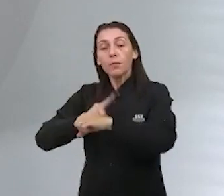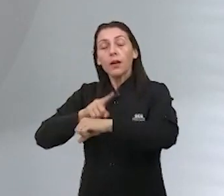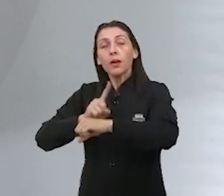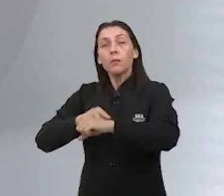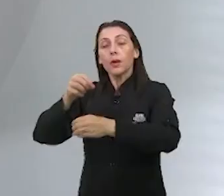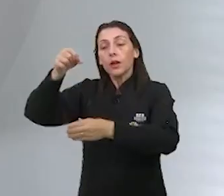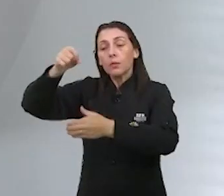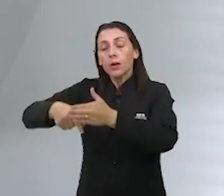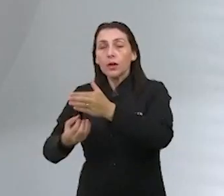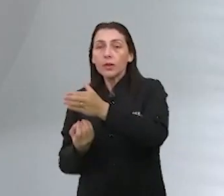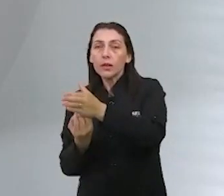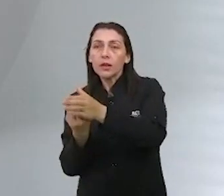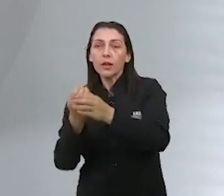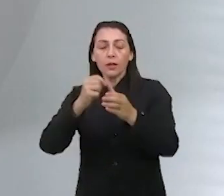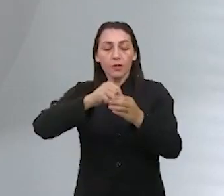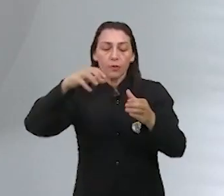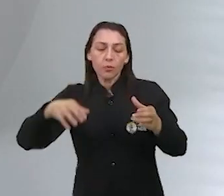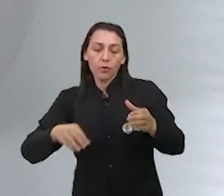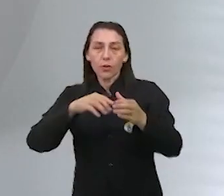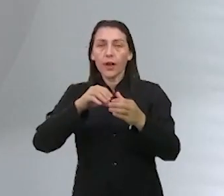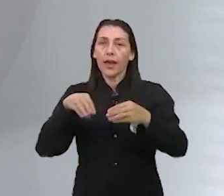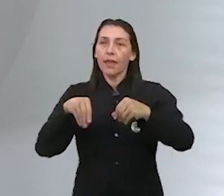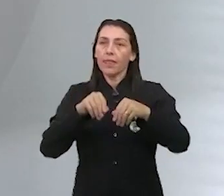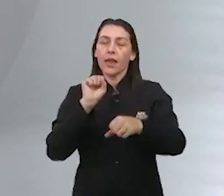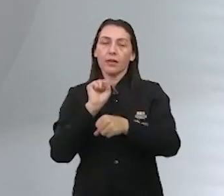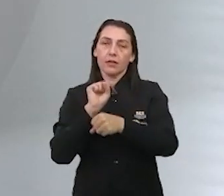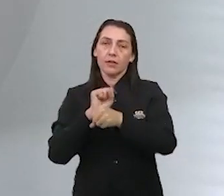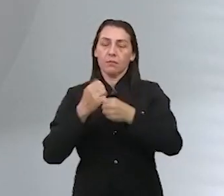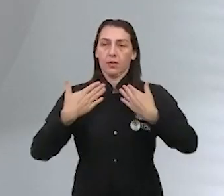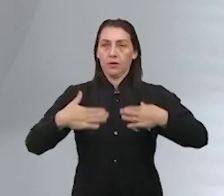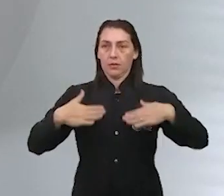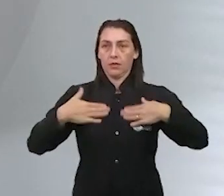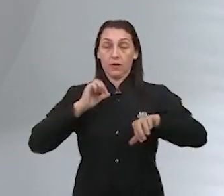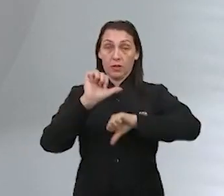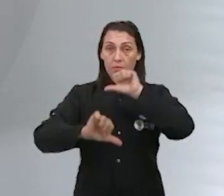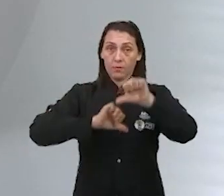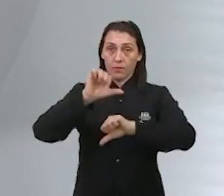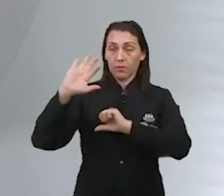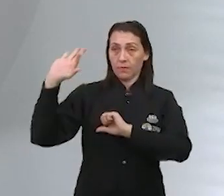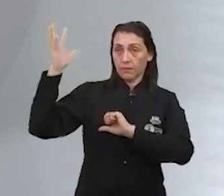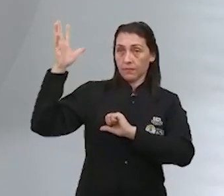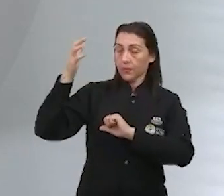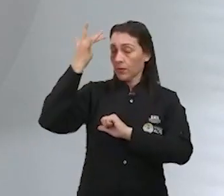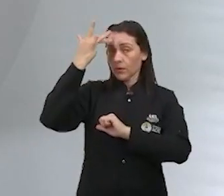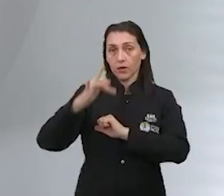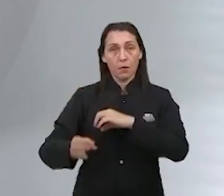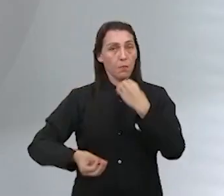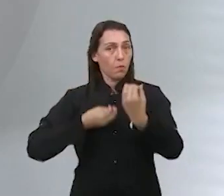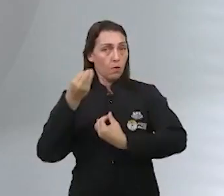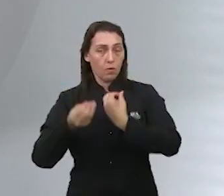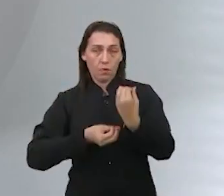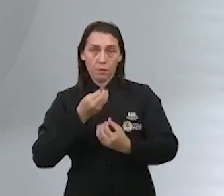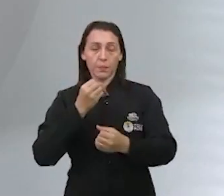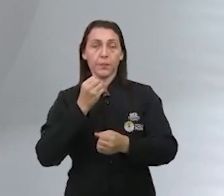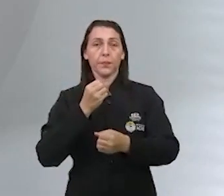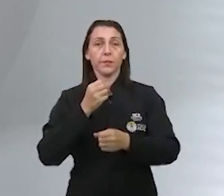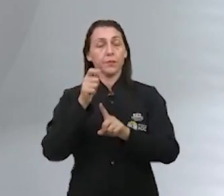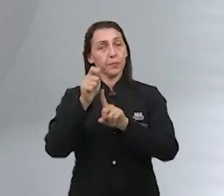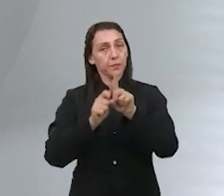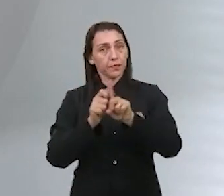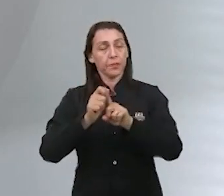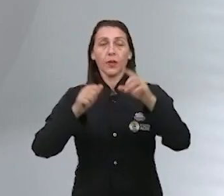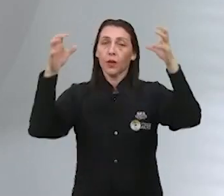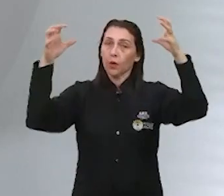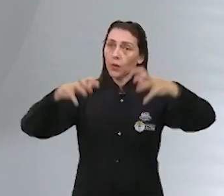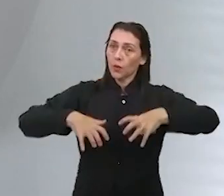que ele colhe, que ele tem que deixar a terra em repouso. Com essas alterações climáticas, ele já não sabe mais. No mês que deveria